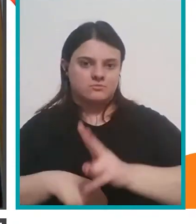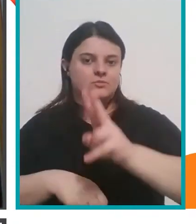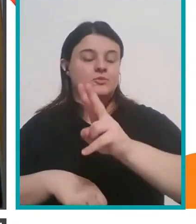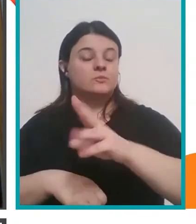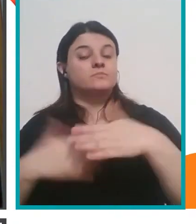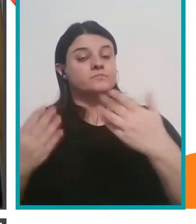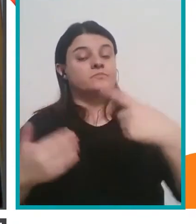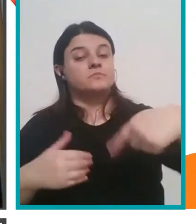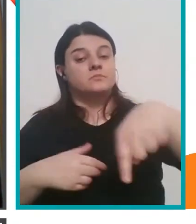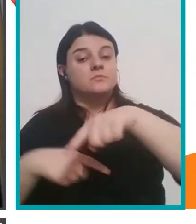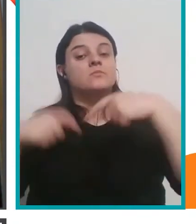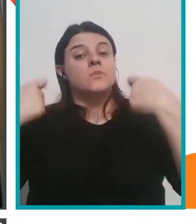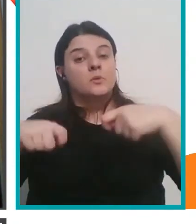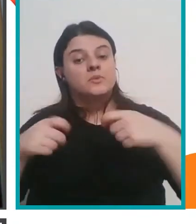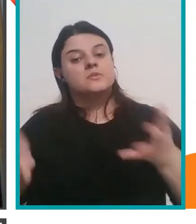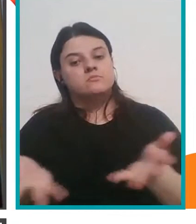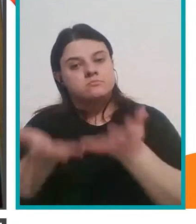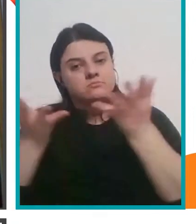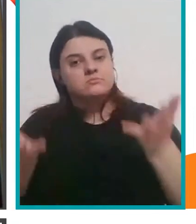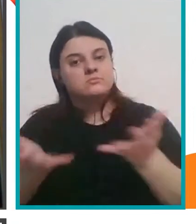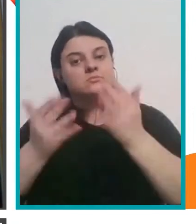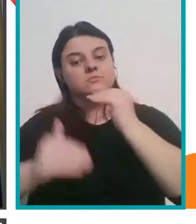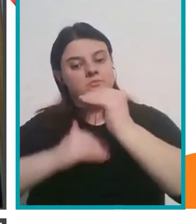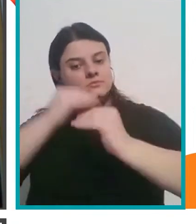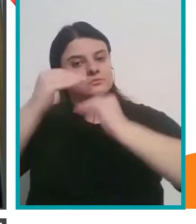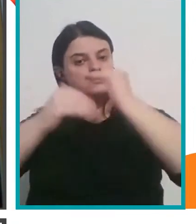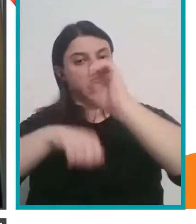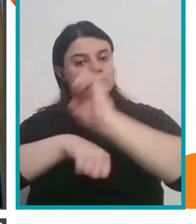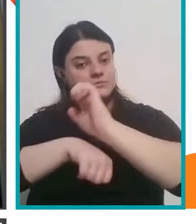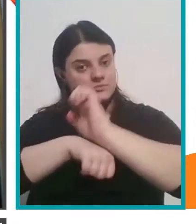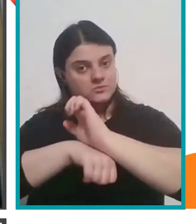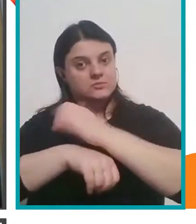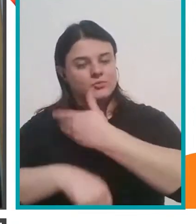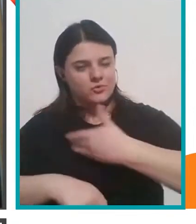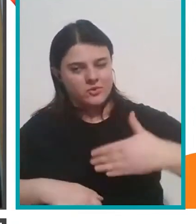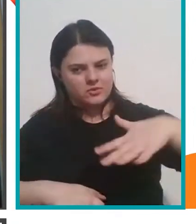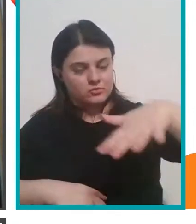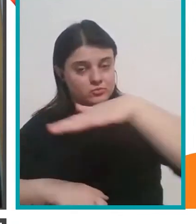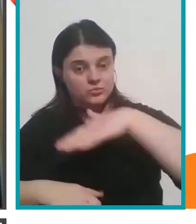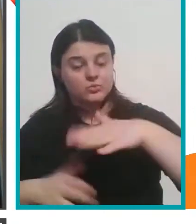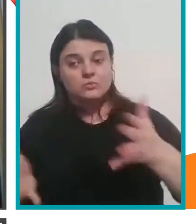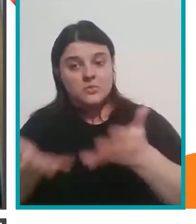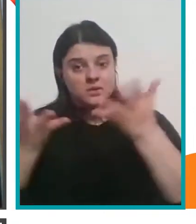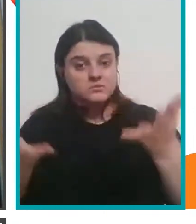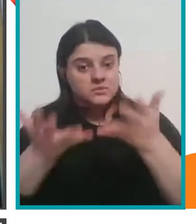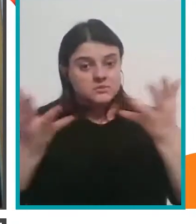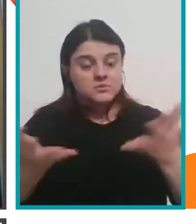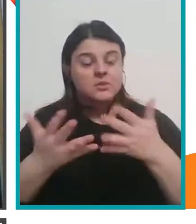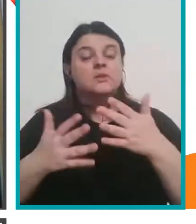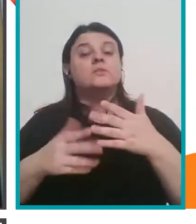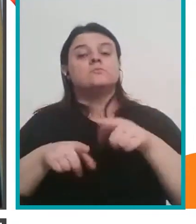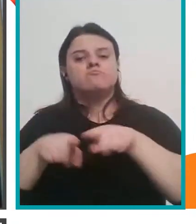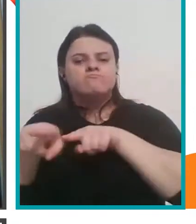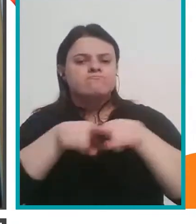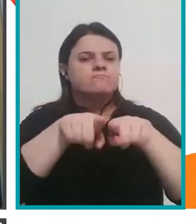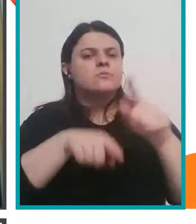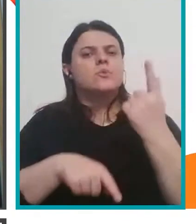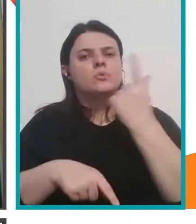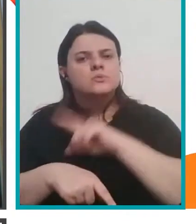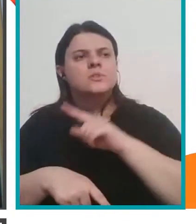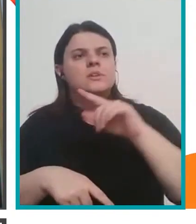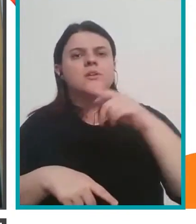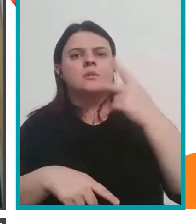gente precisa promover o desenvolvimento do Estado, tornando mais competitivo, e aí com a atração de investimento,